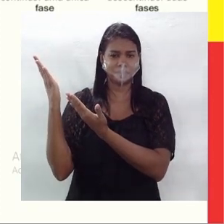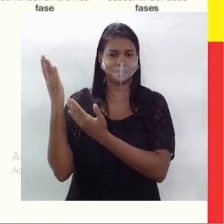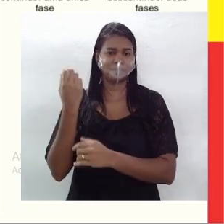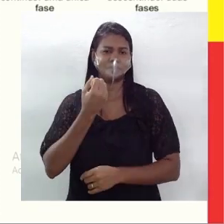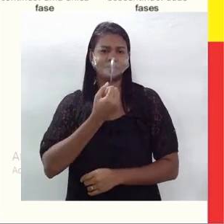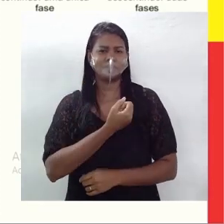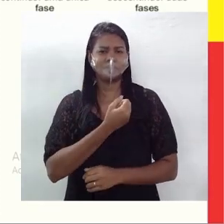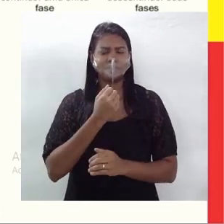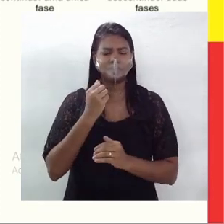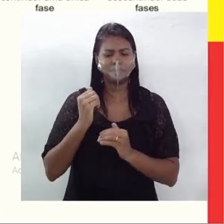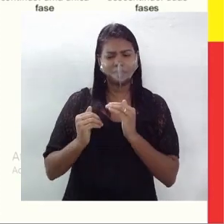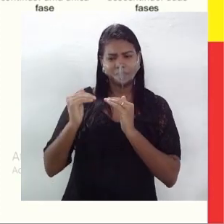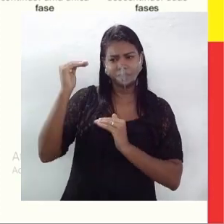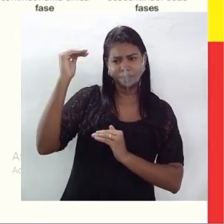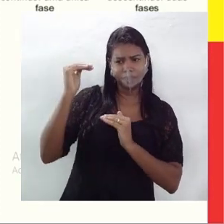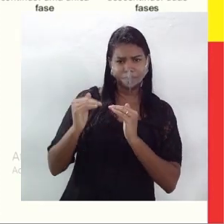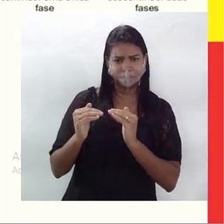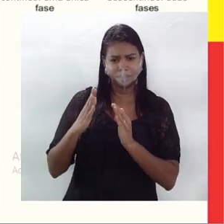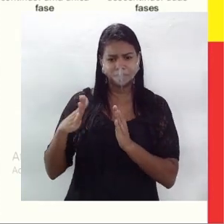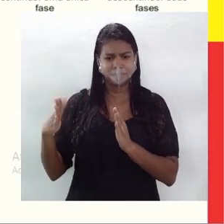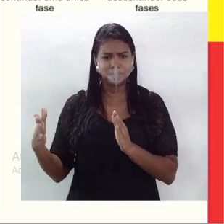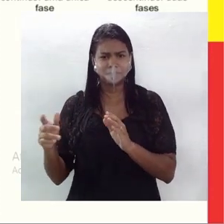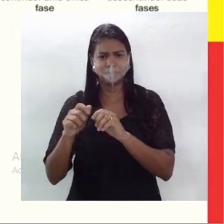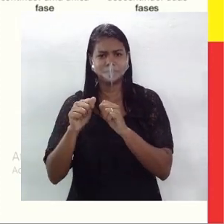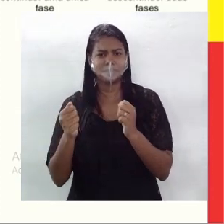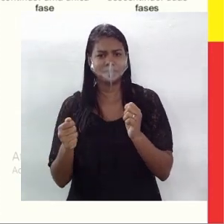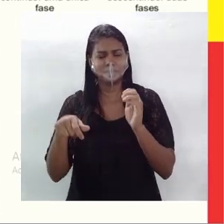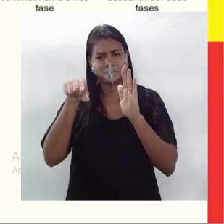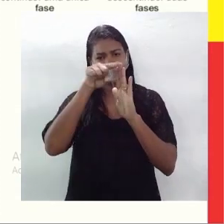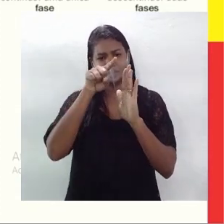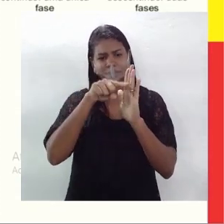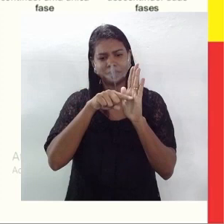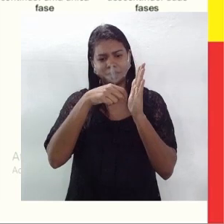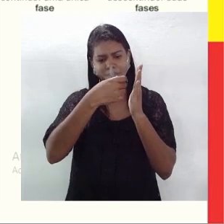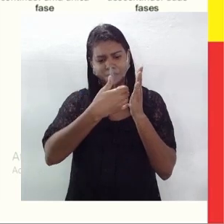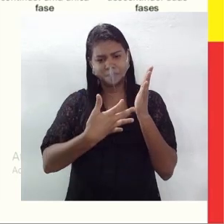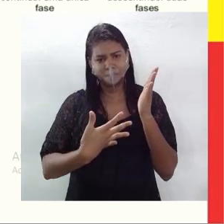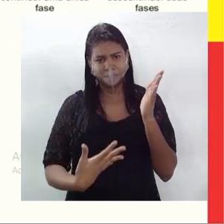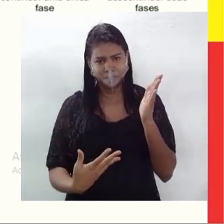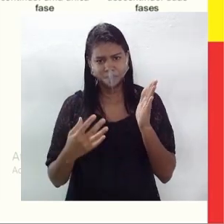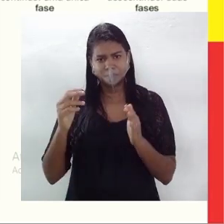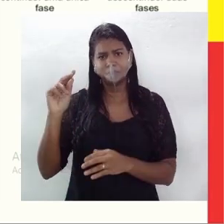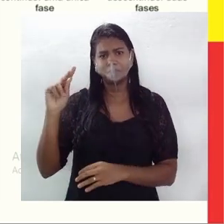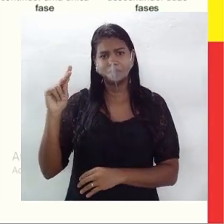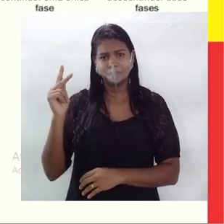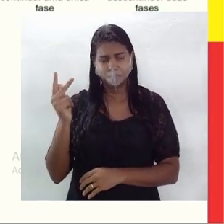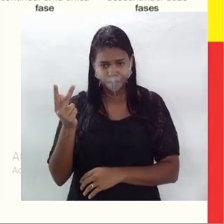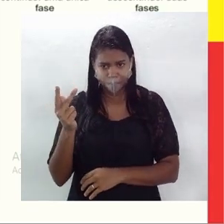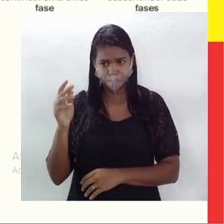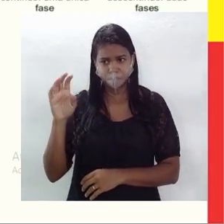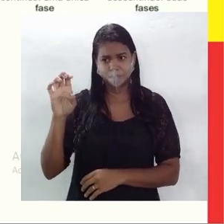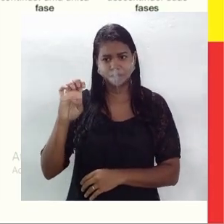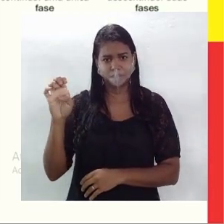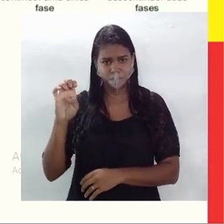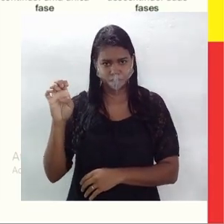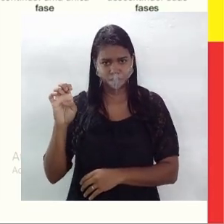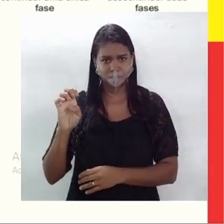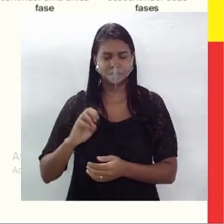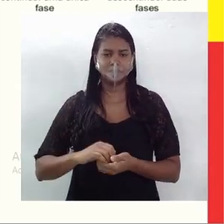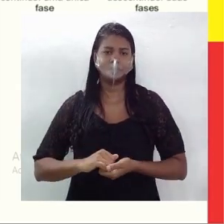de fases, os sistemas podem ser classificados como homogêneos e